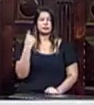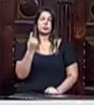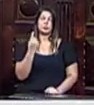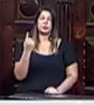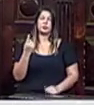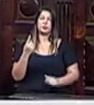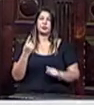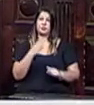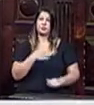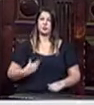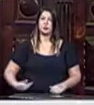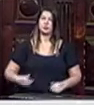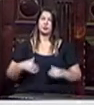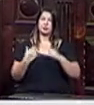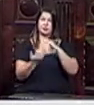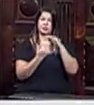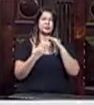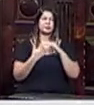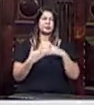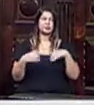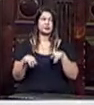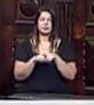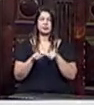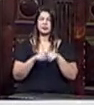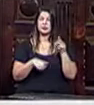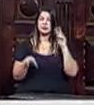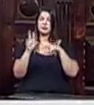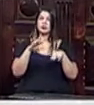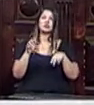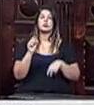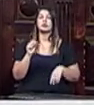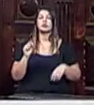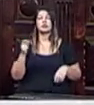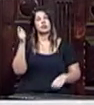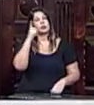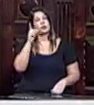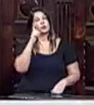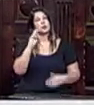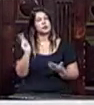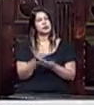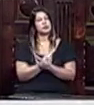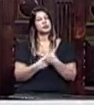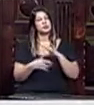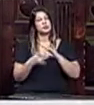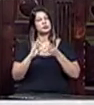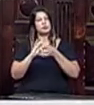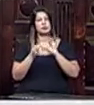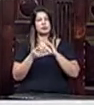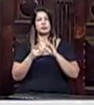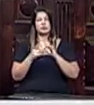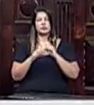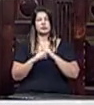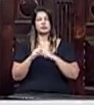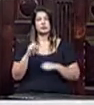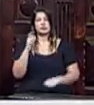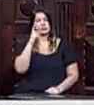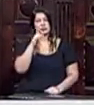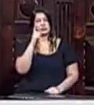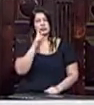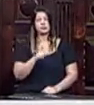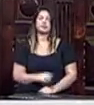públicos essenciais com vistas à realização dos Jogos Olímpicos e